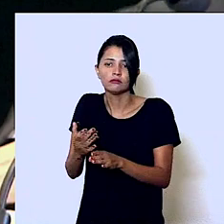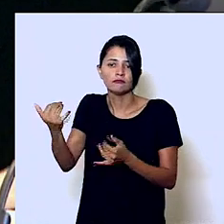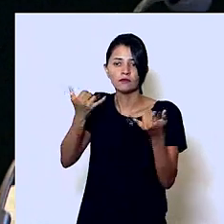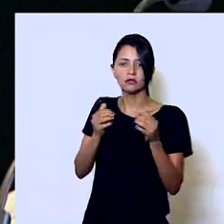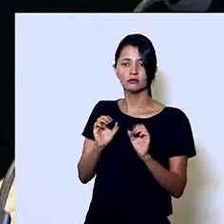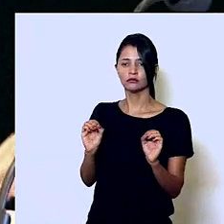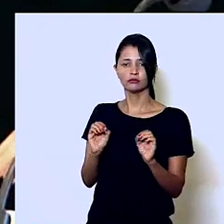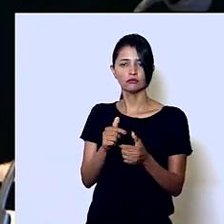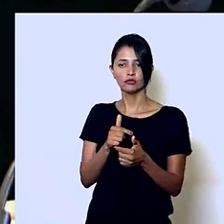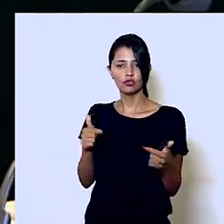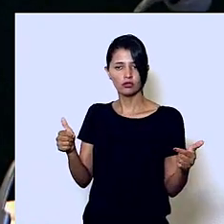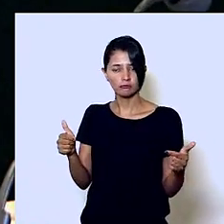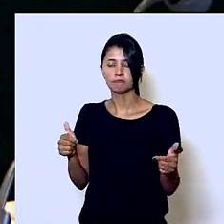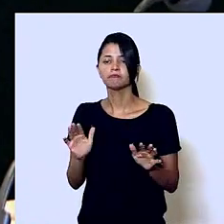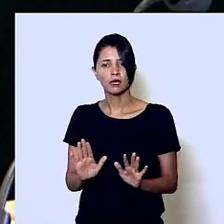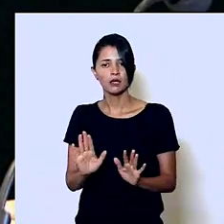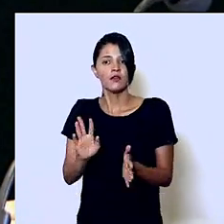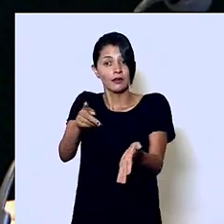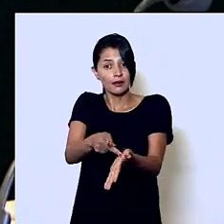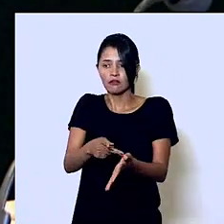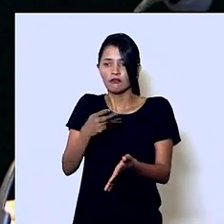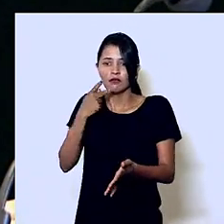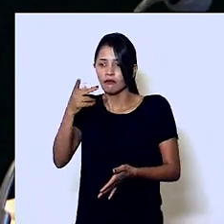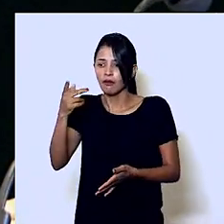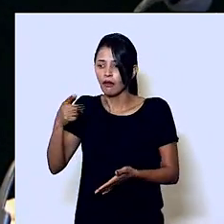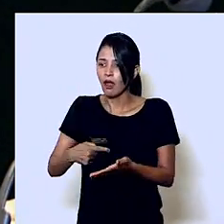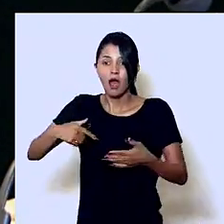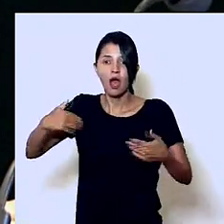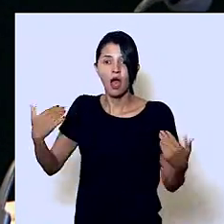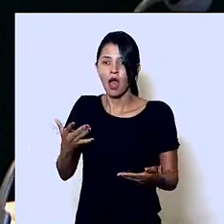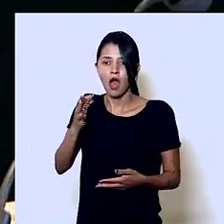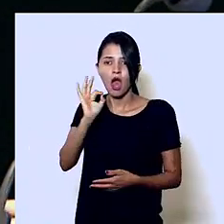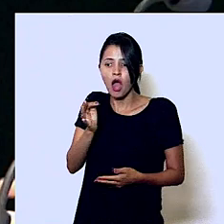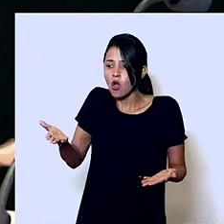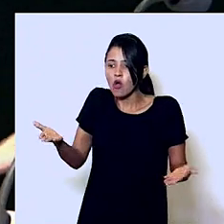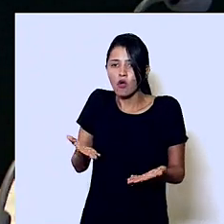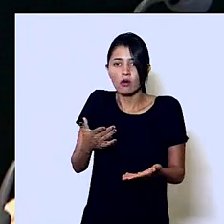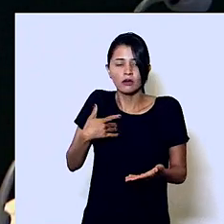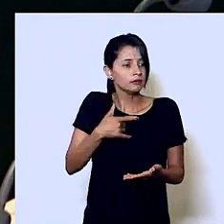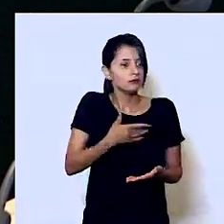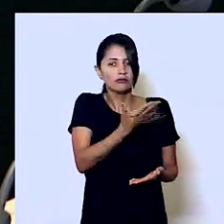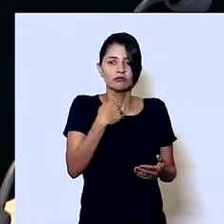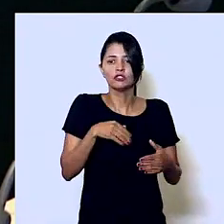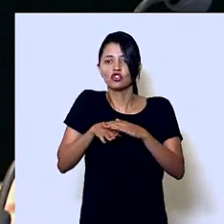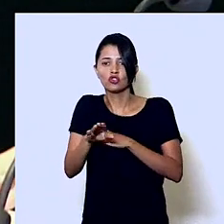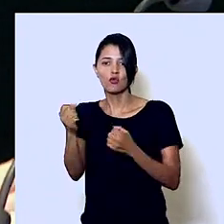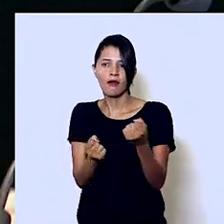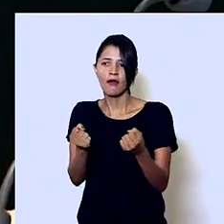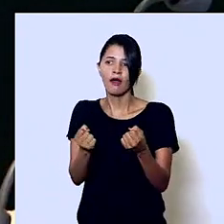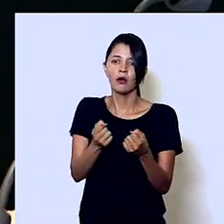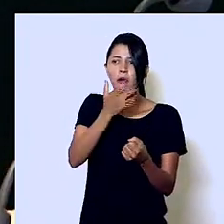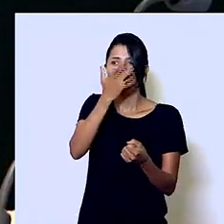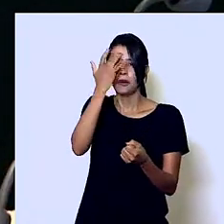De fato, assim, repentinamente, é agora. Nos puseram lá num carro, numa van, com batedores ou com carros de segurança